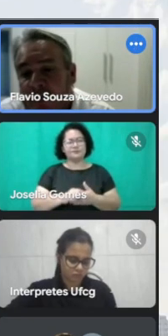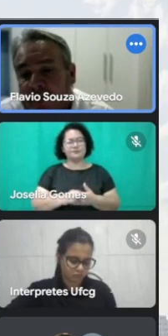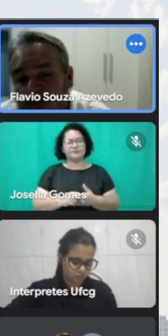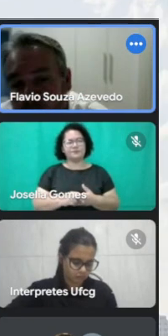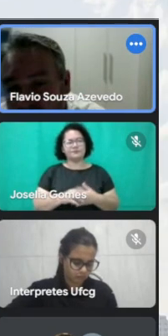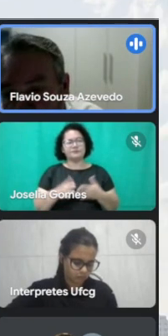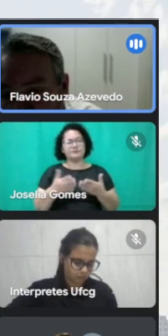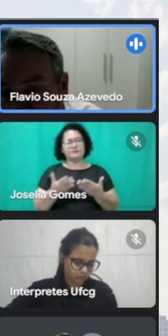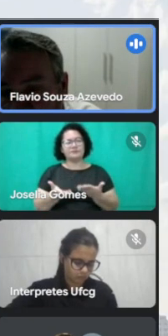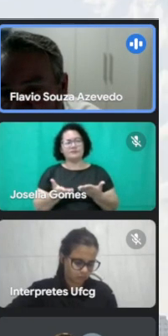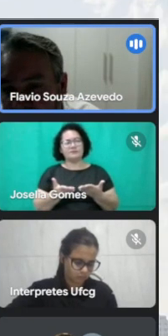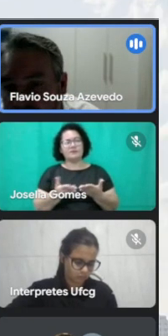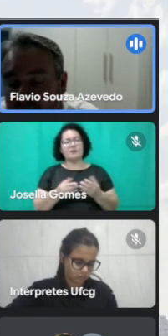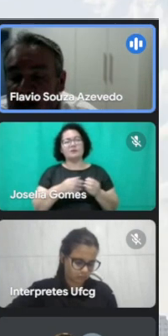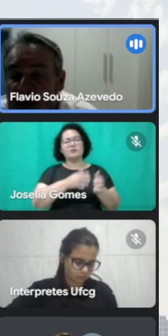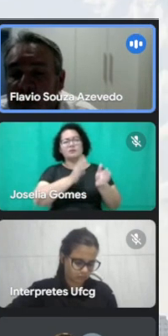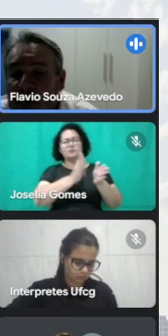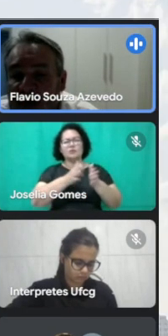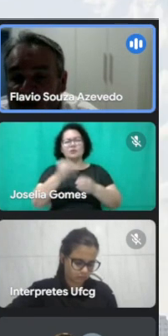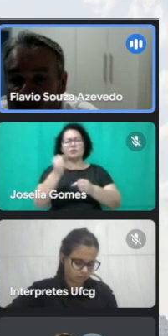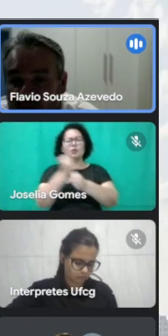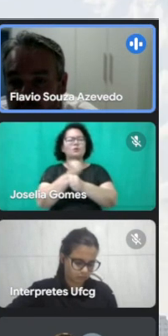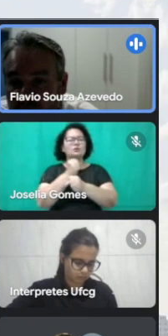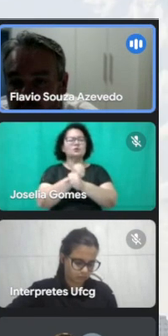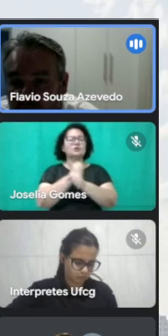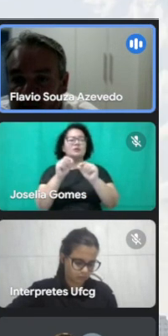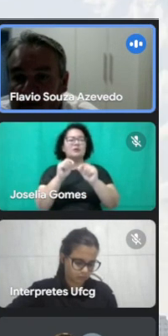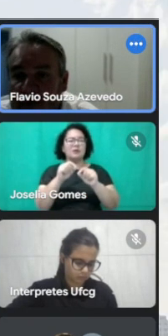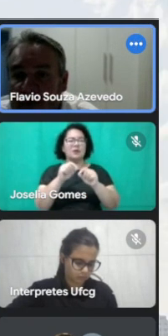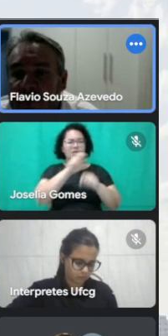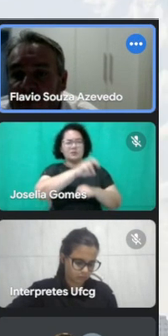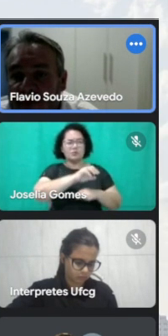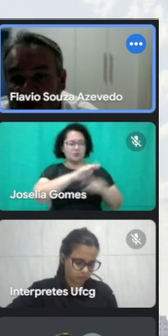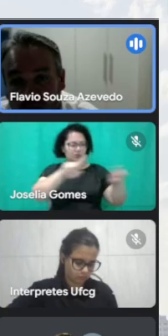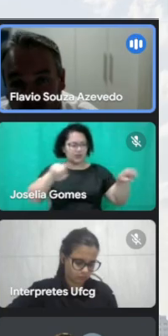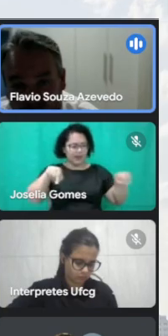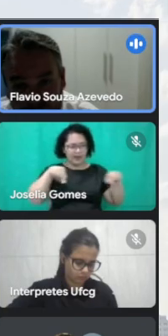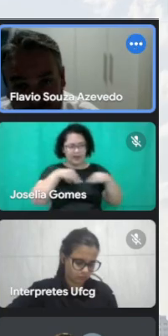Então, processo construtivo de que se trata, né? A escavação do terreno, né?